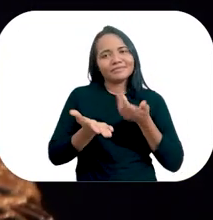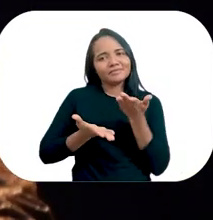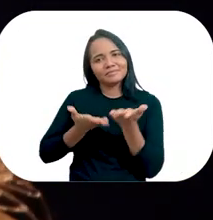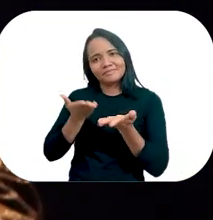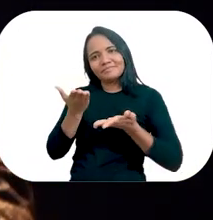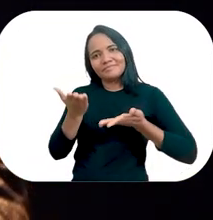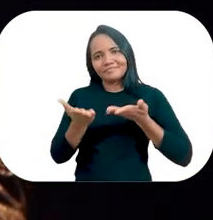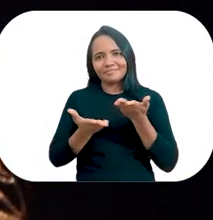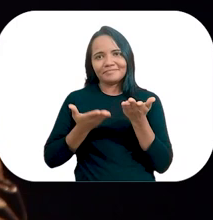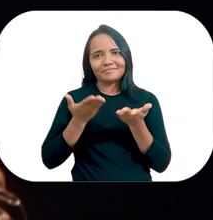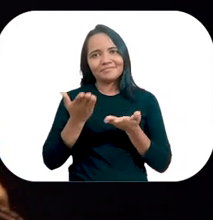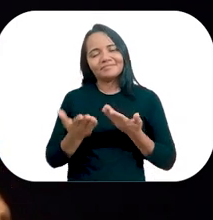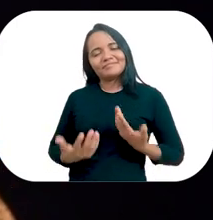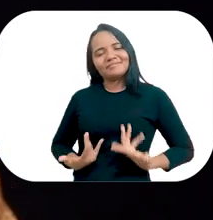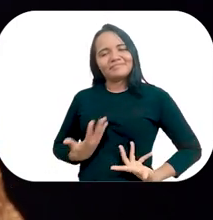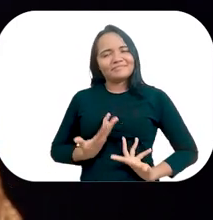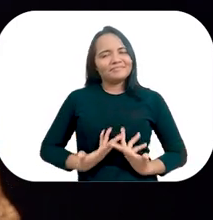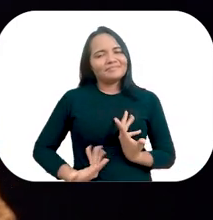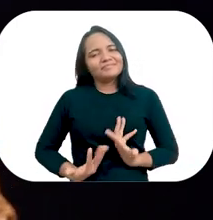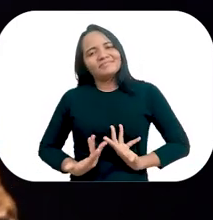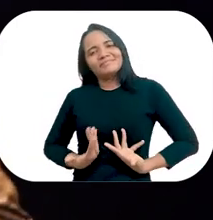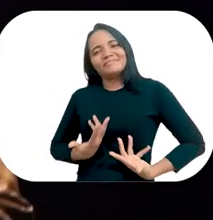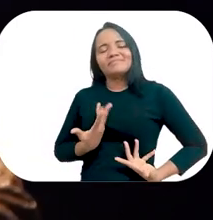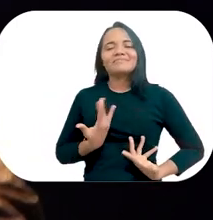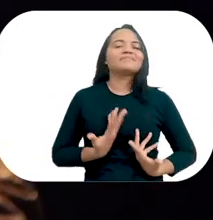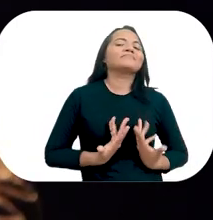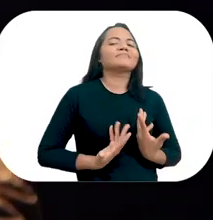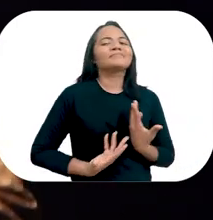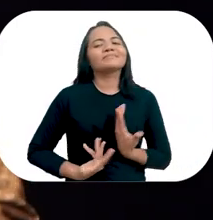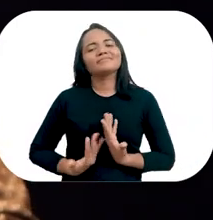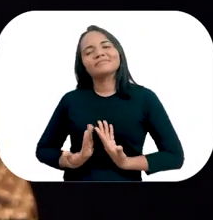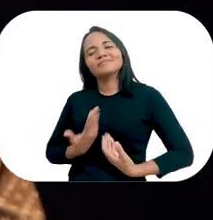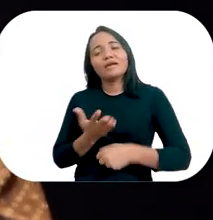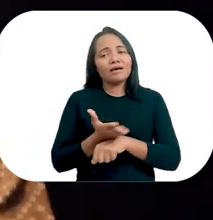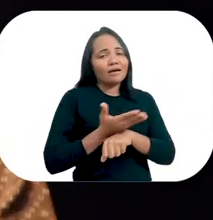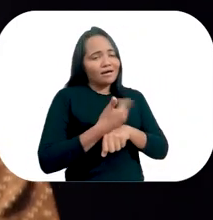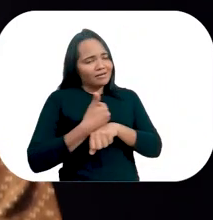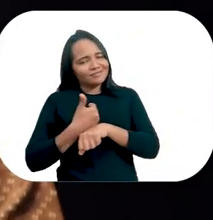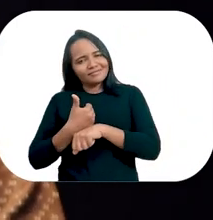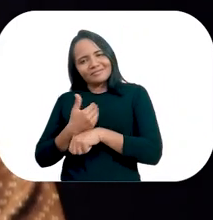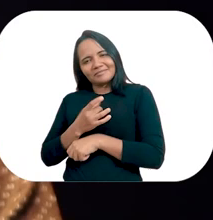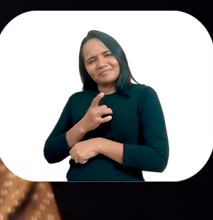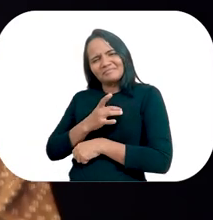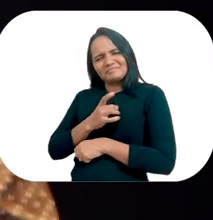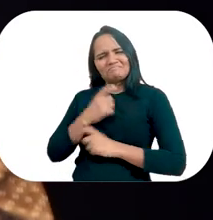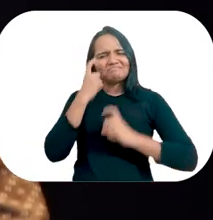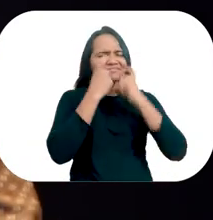ensinando o caminho da loucura e